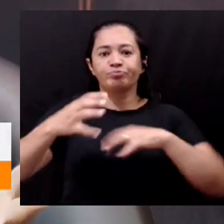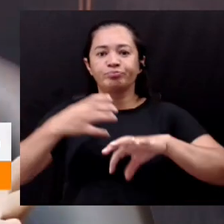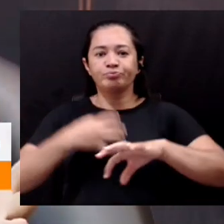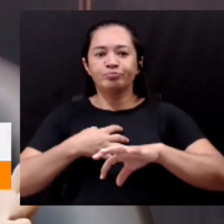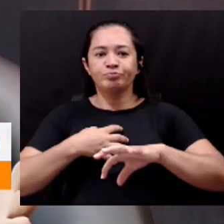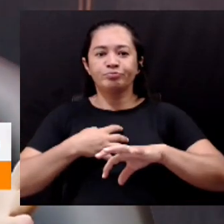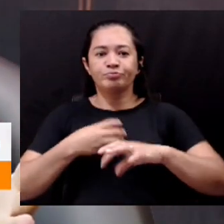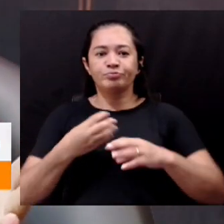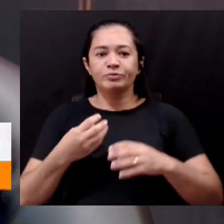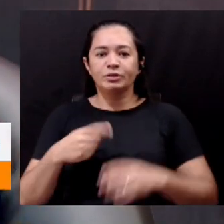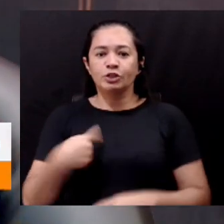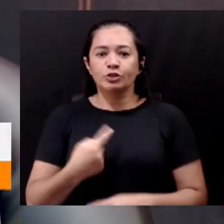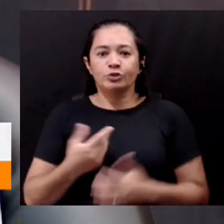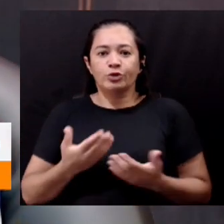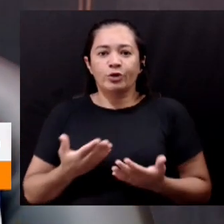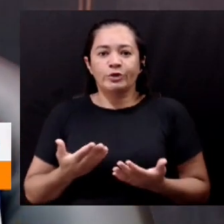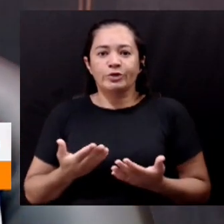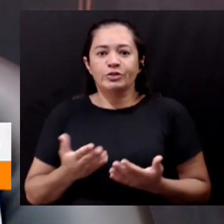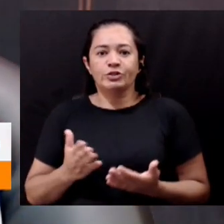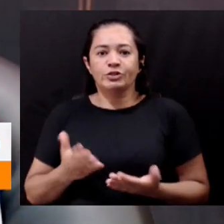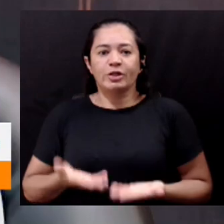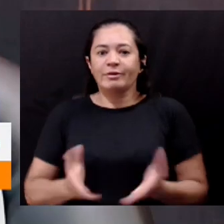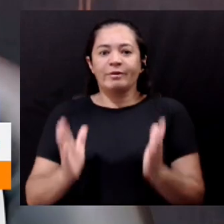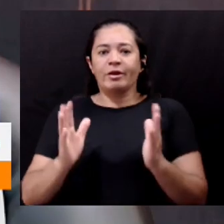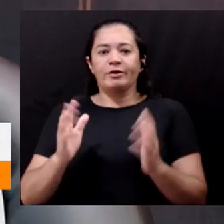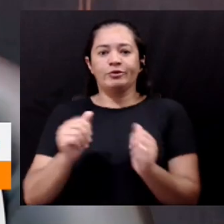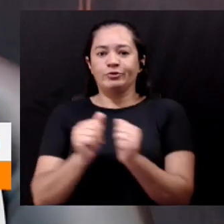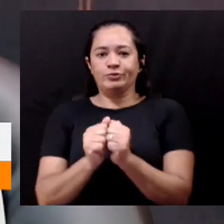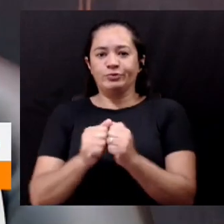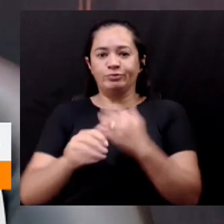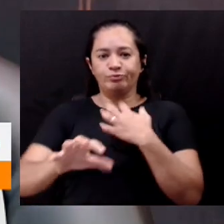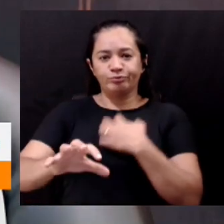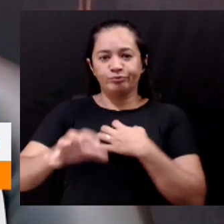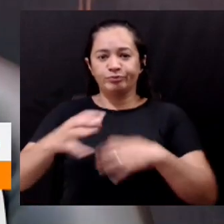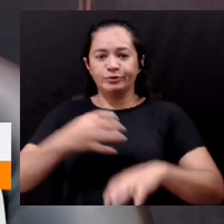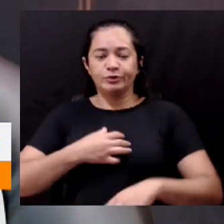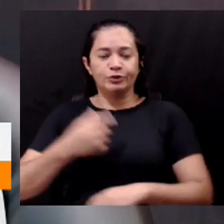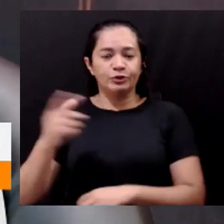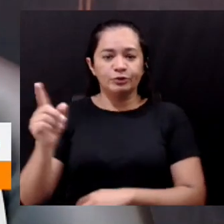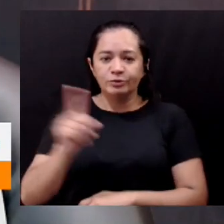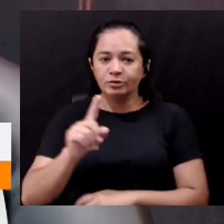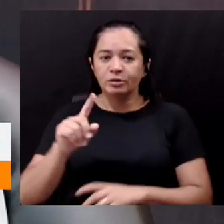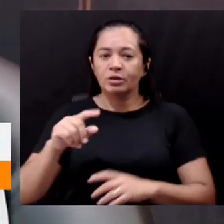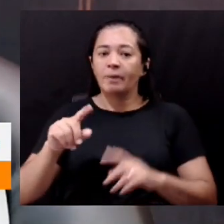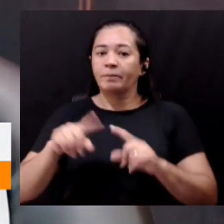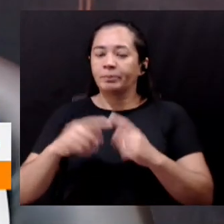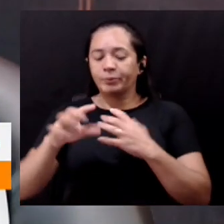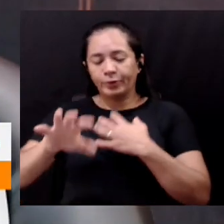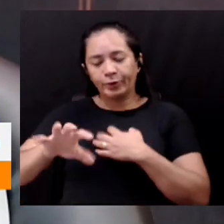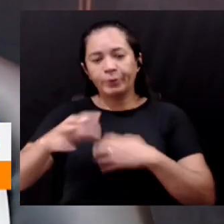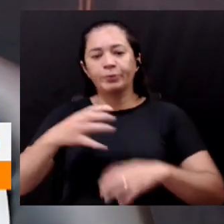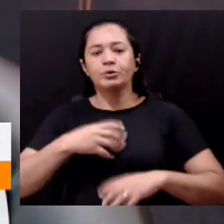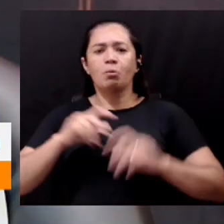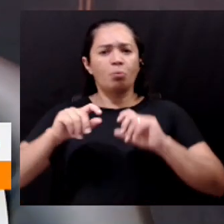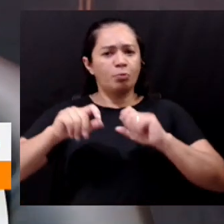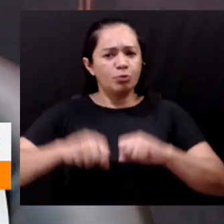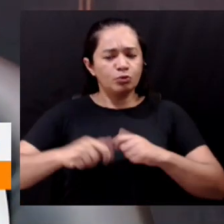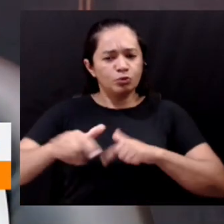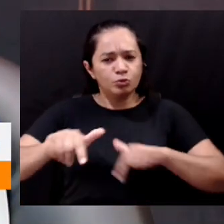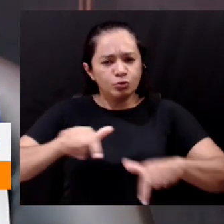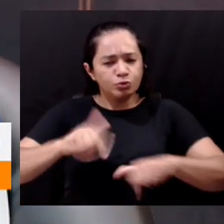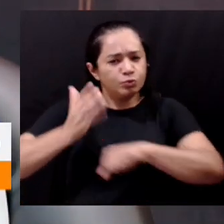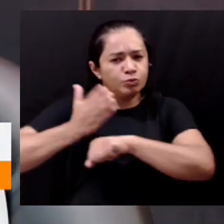com a empatia, né. Então, a empatia é possível também de ser trabalhada, de ser treinada. A gente